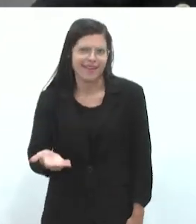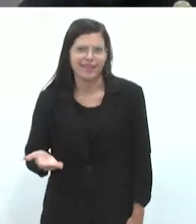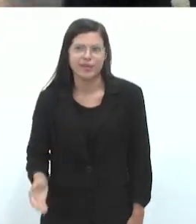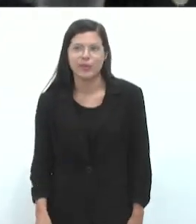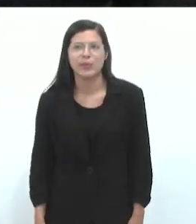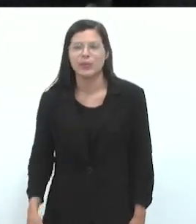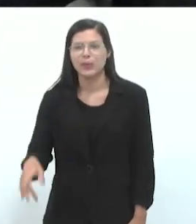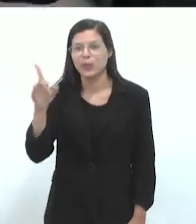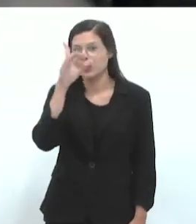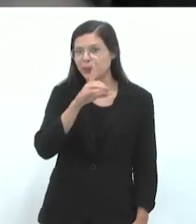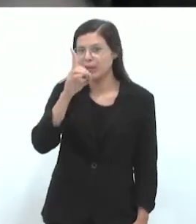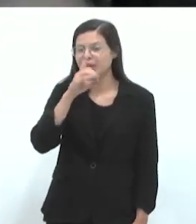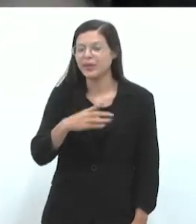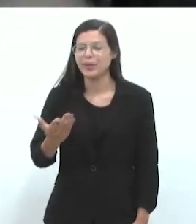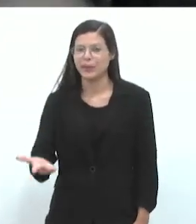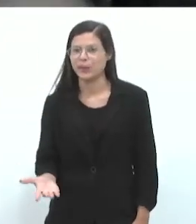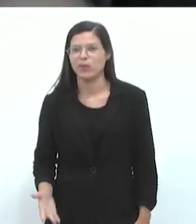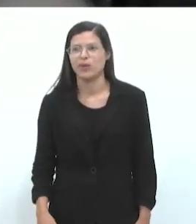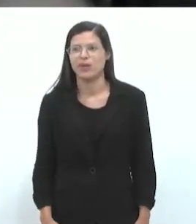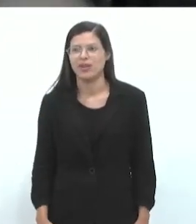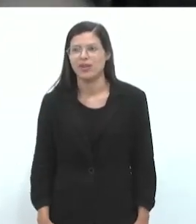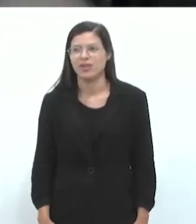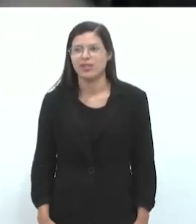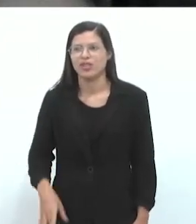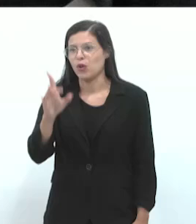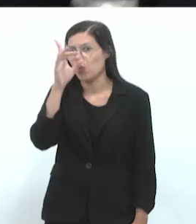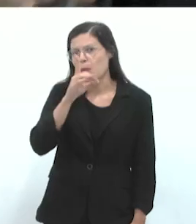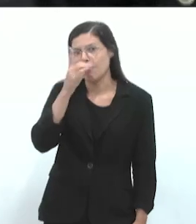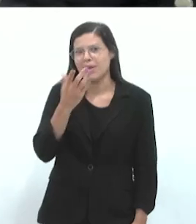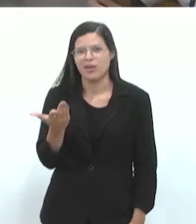Domingo. Dia de domingo principalmente.